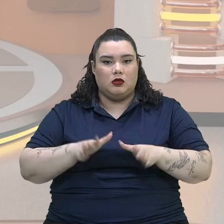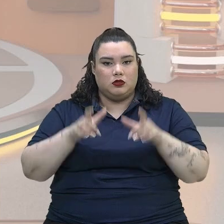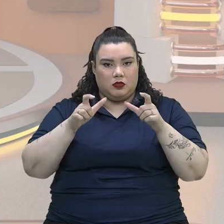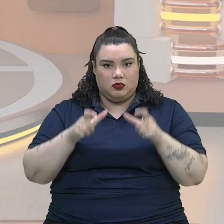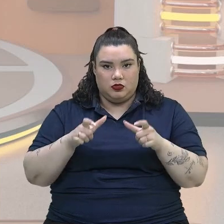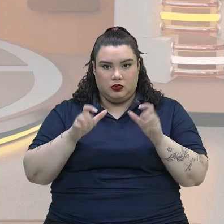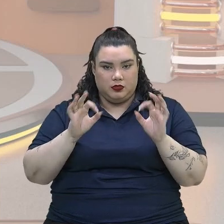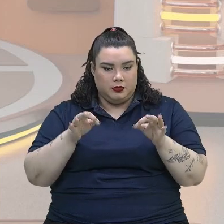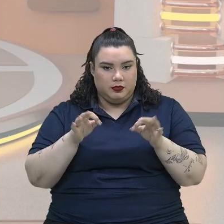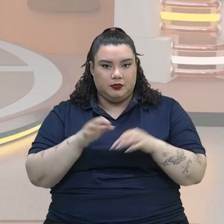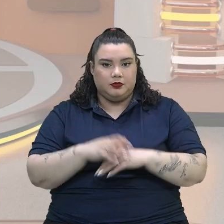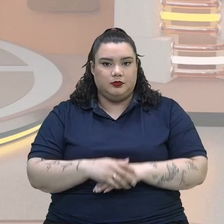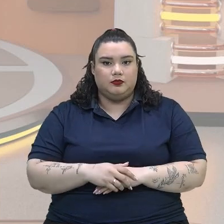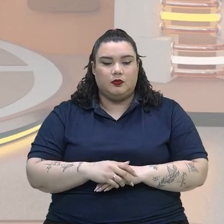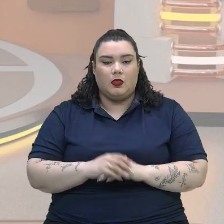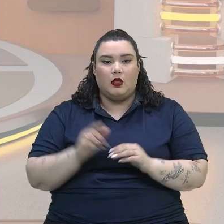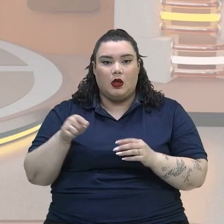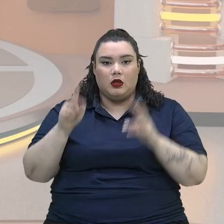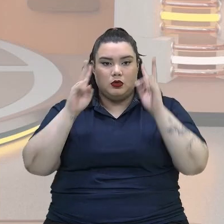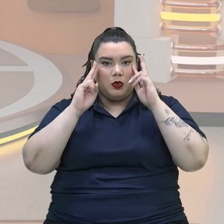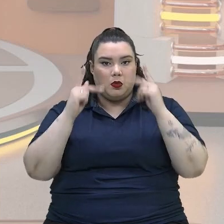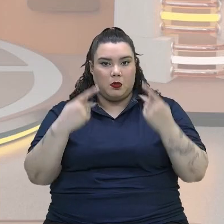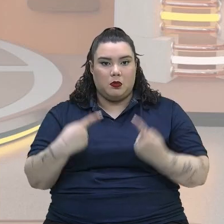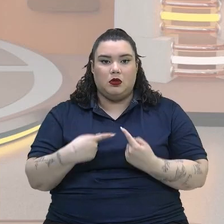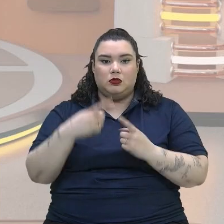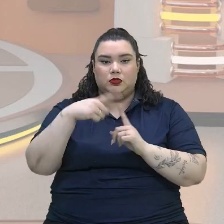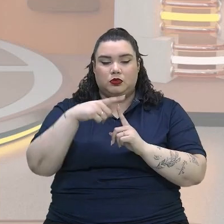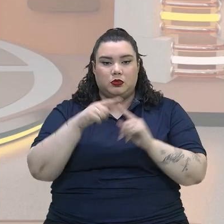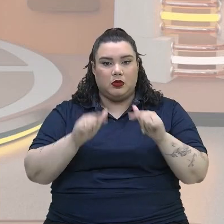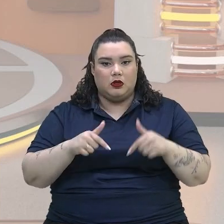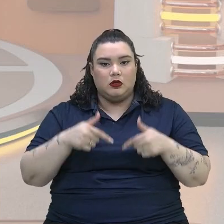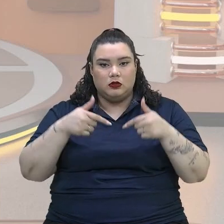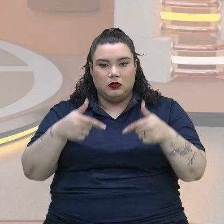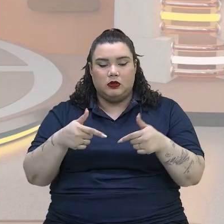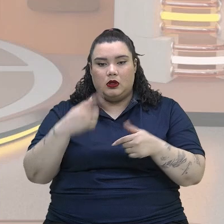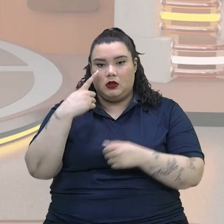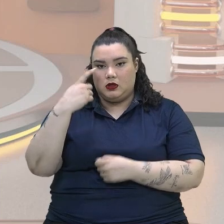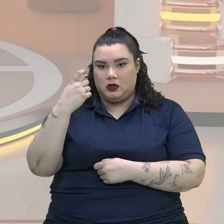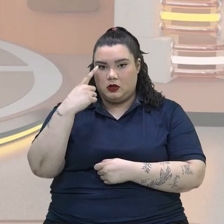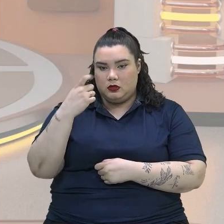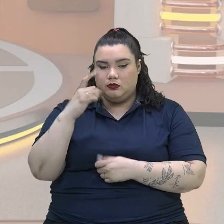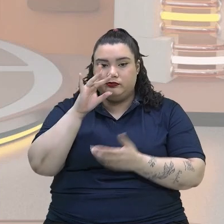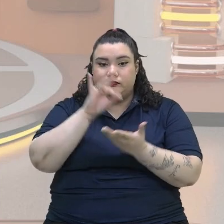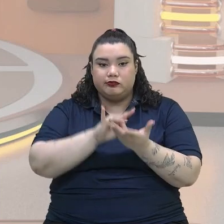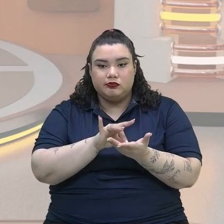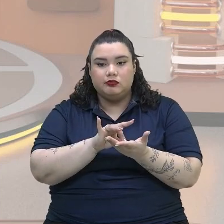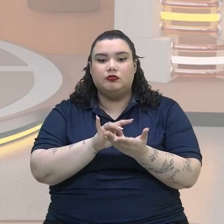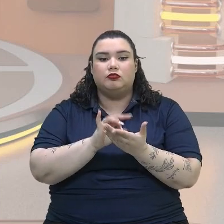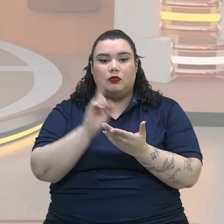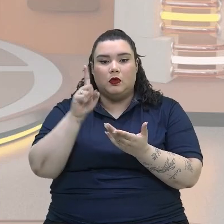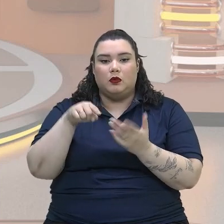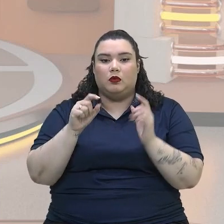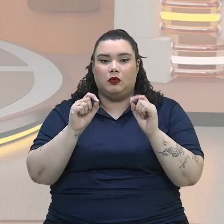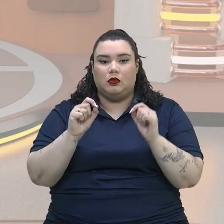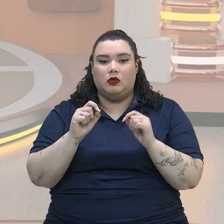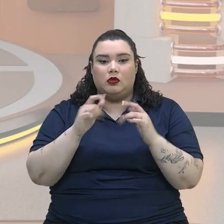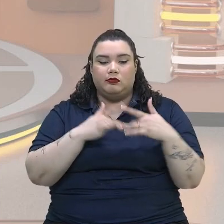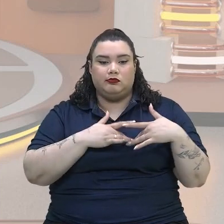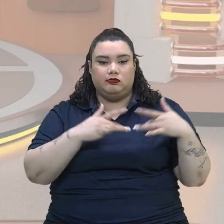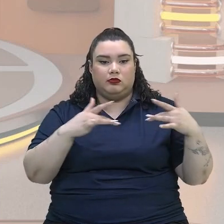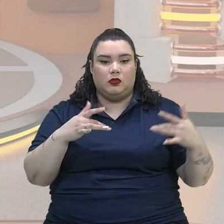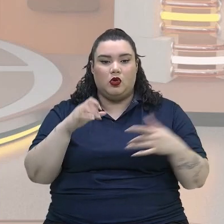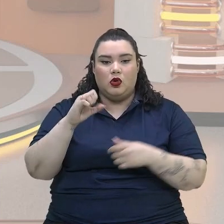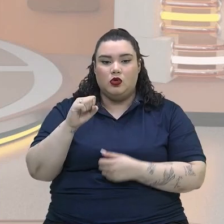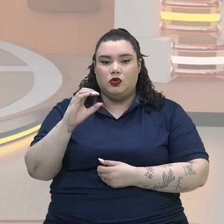isso? O humanismo leva uma ação interessante, uma ação concreta, que é o que nós chamamos de solidariedade. O que é